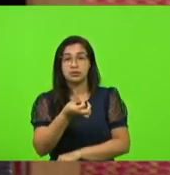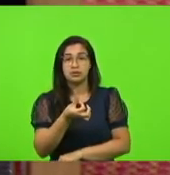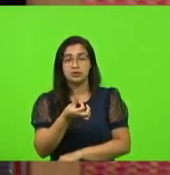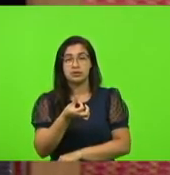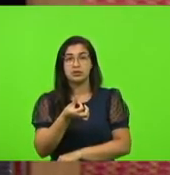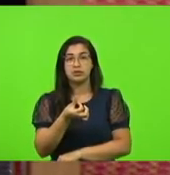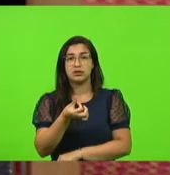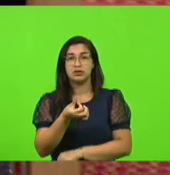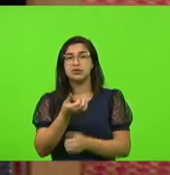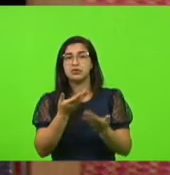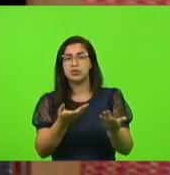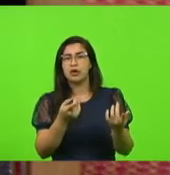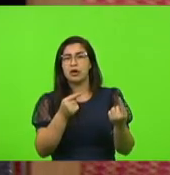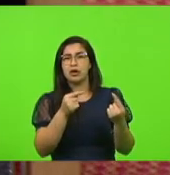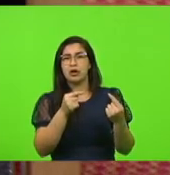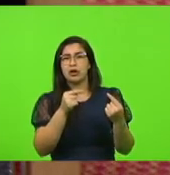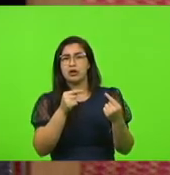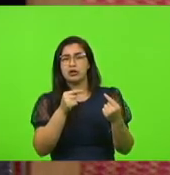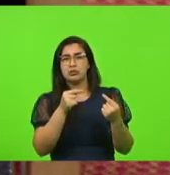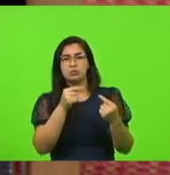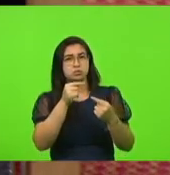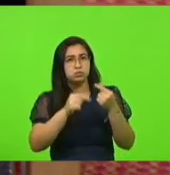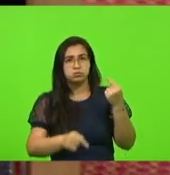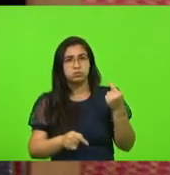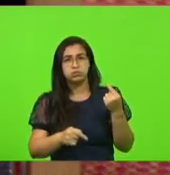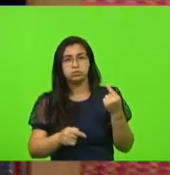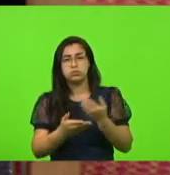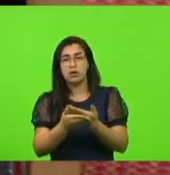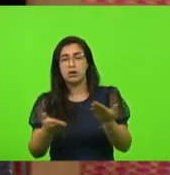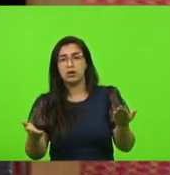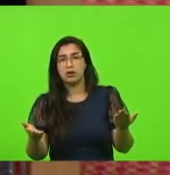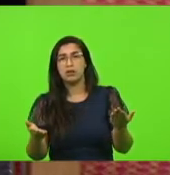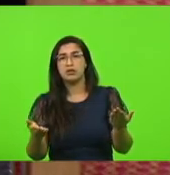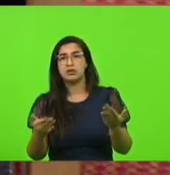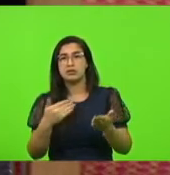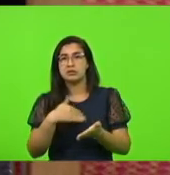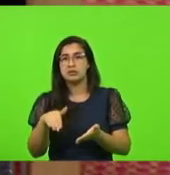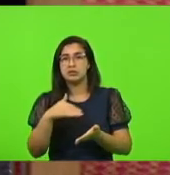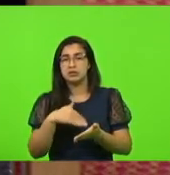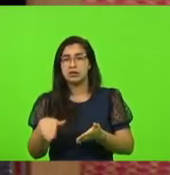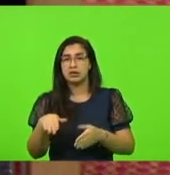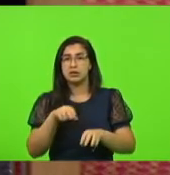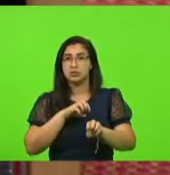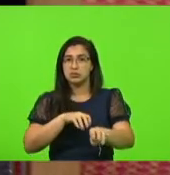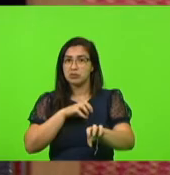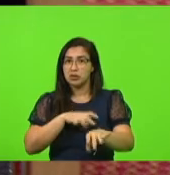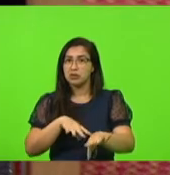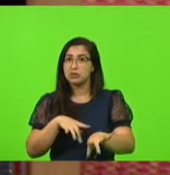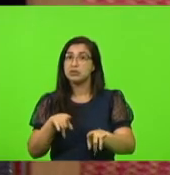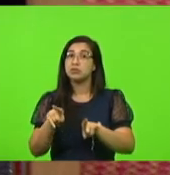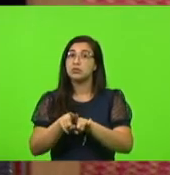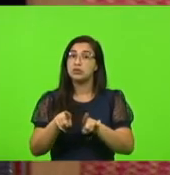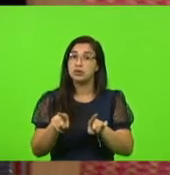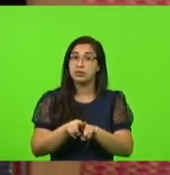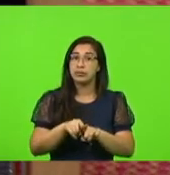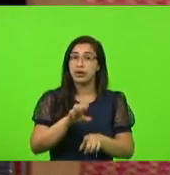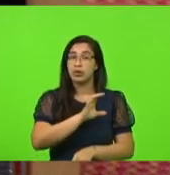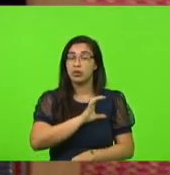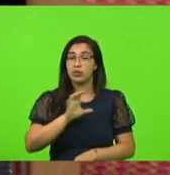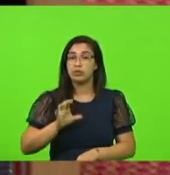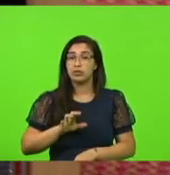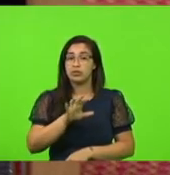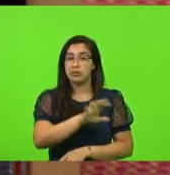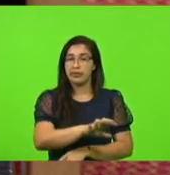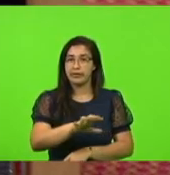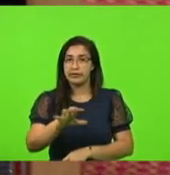não prevê o enquadramento do pessoal da Secretaria da Educação e nem das coordenadorias regionais